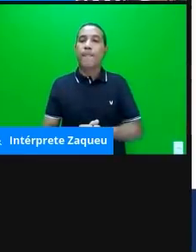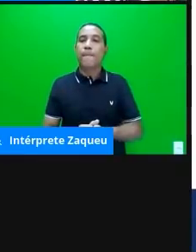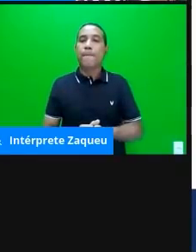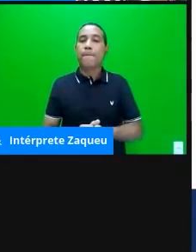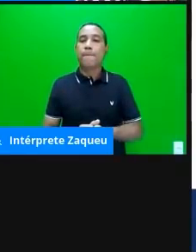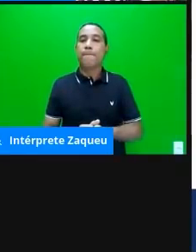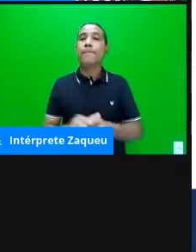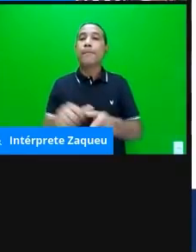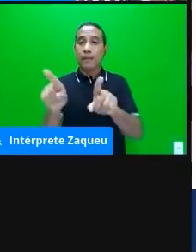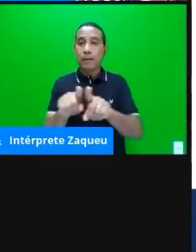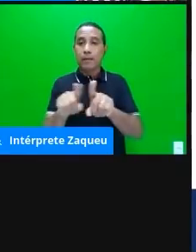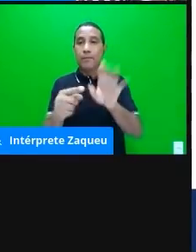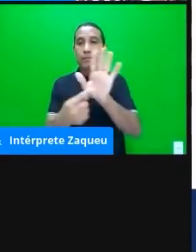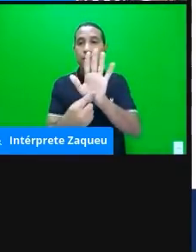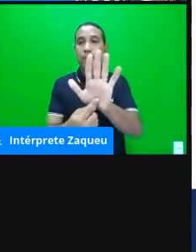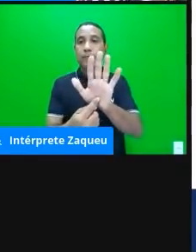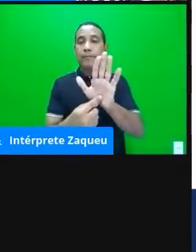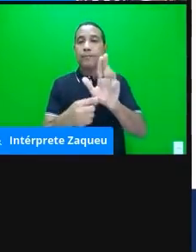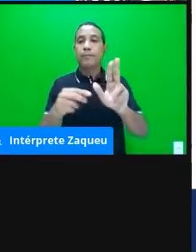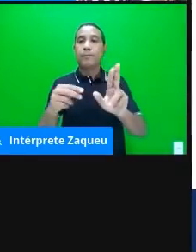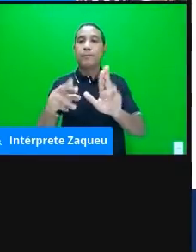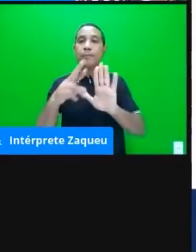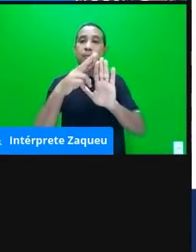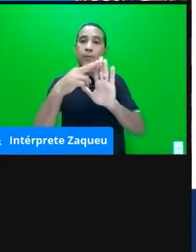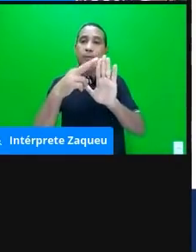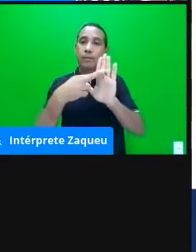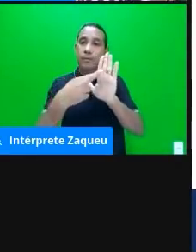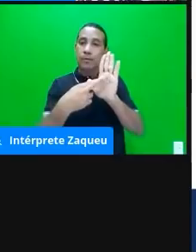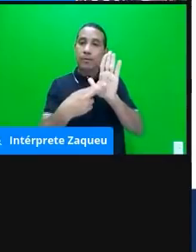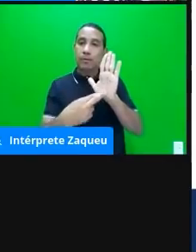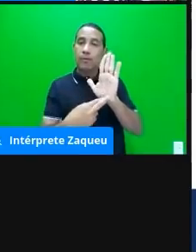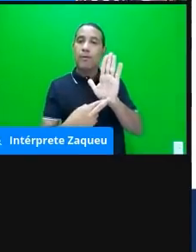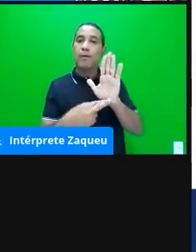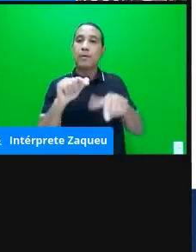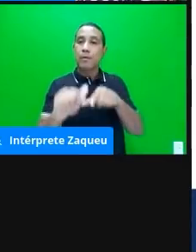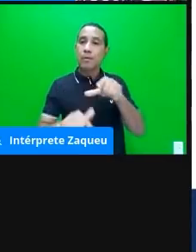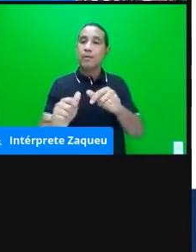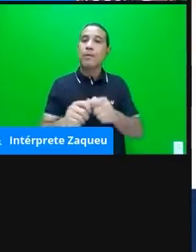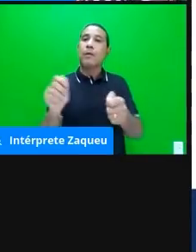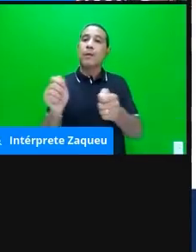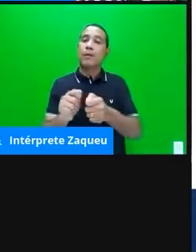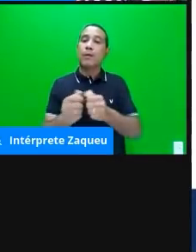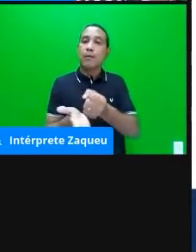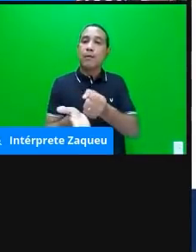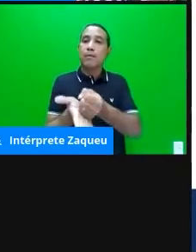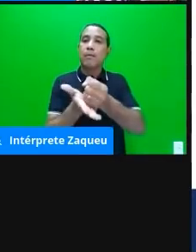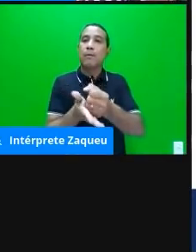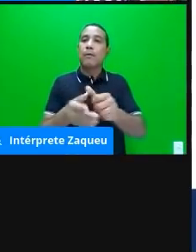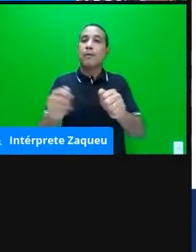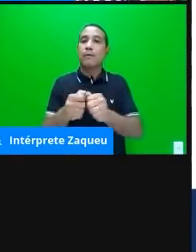Trago também as referências, do nosso trabalho, que nós apoiamos para fazer essa live. E eu